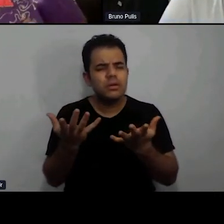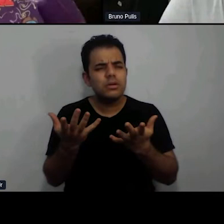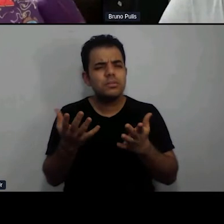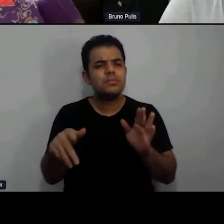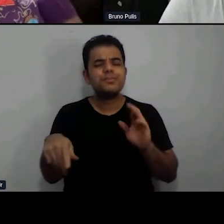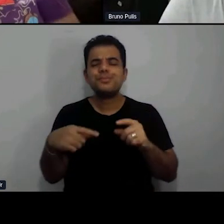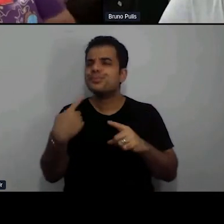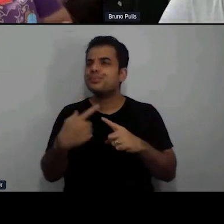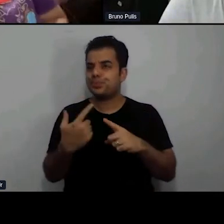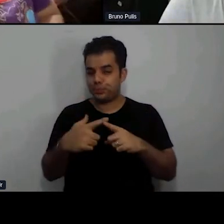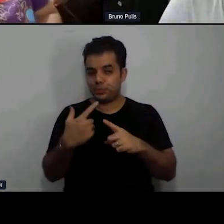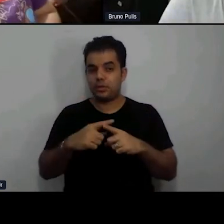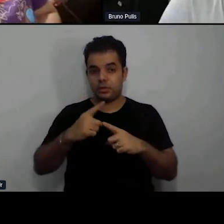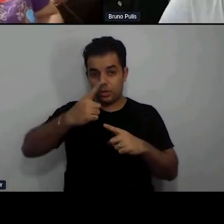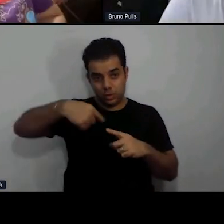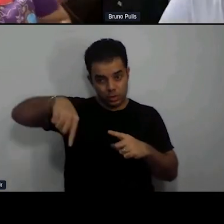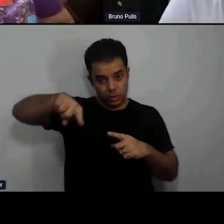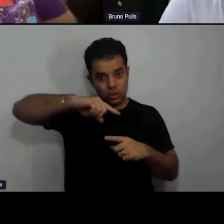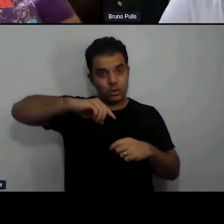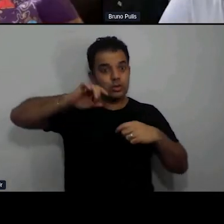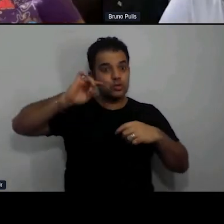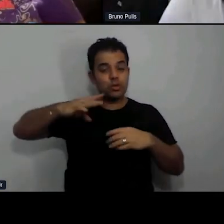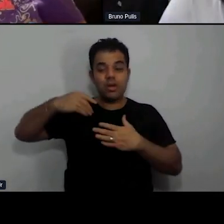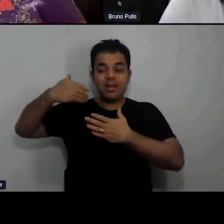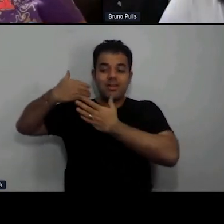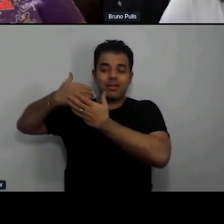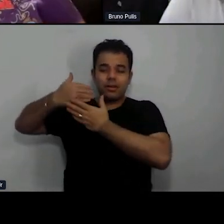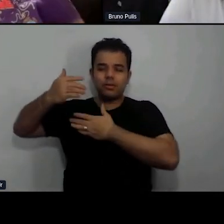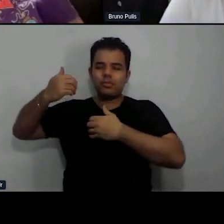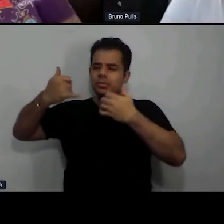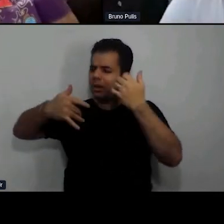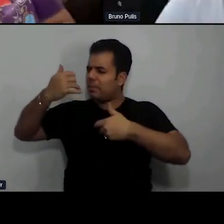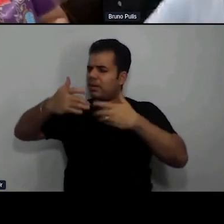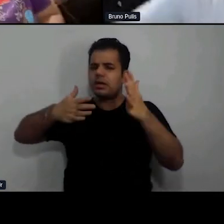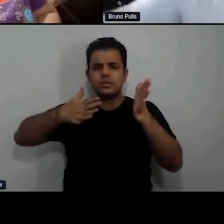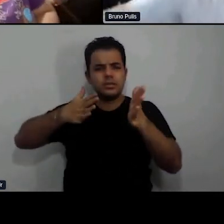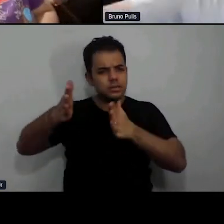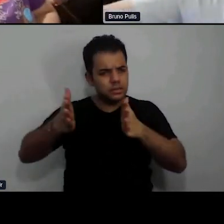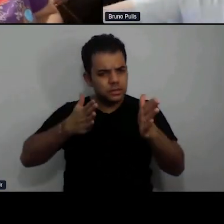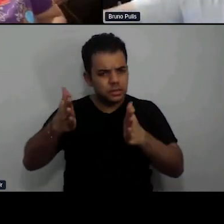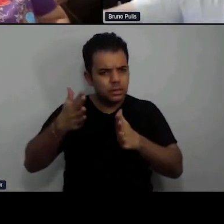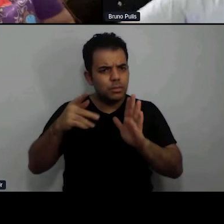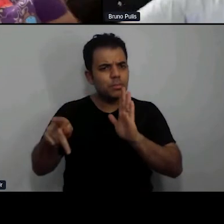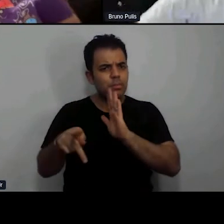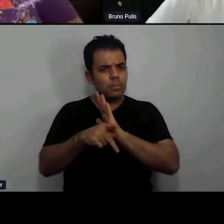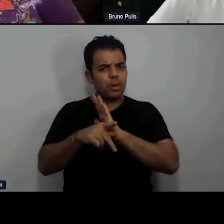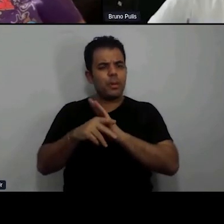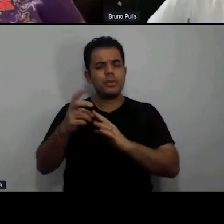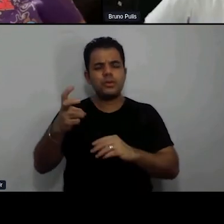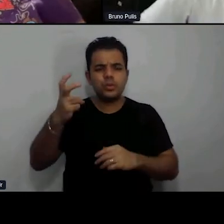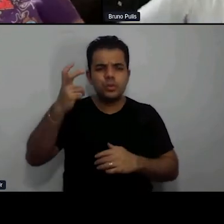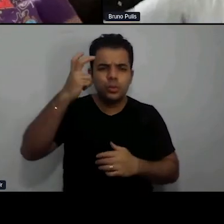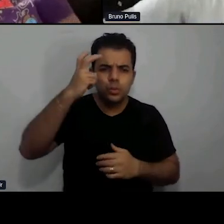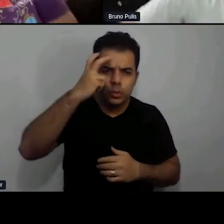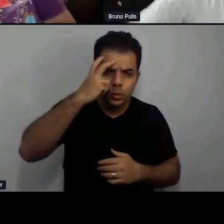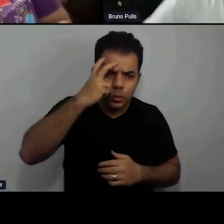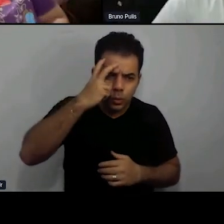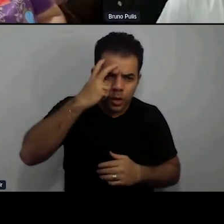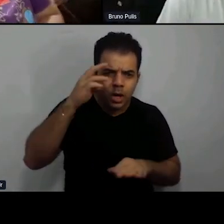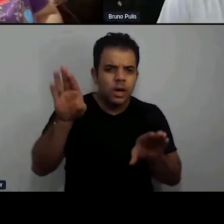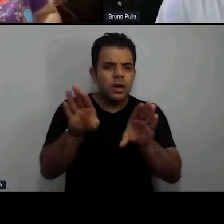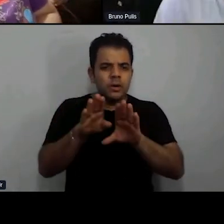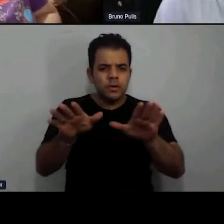porque nós já estamos falando desde o início que a acessibilidade é implantação de cultura, é um